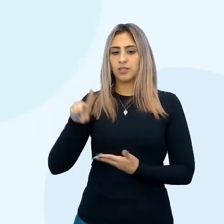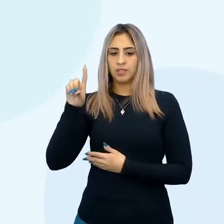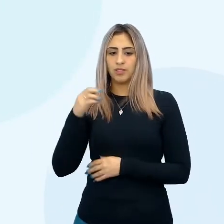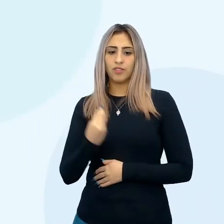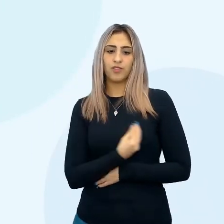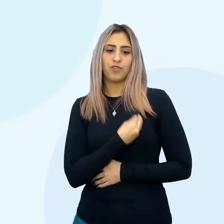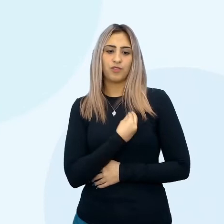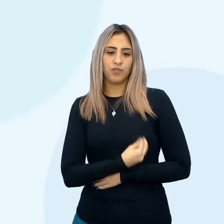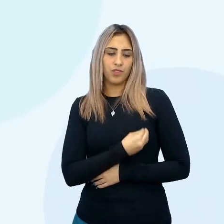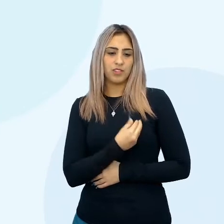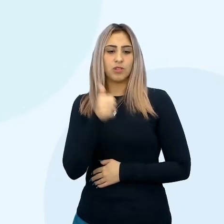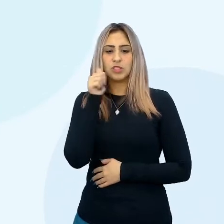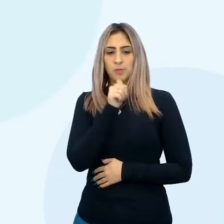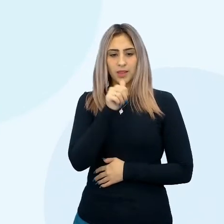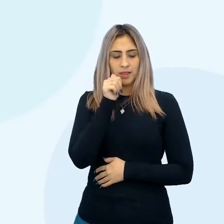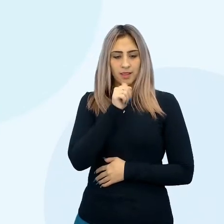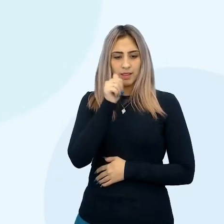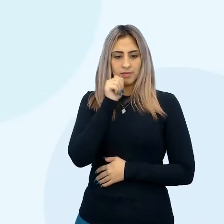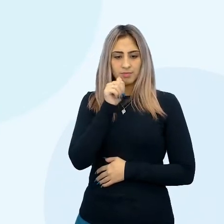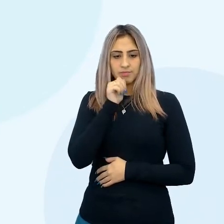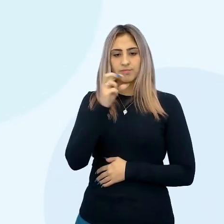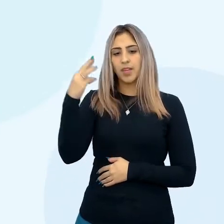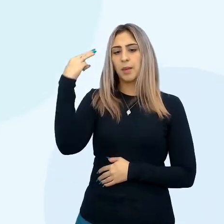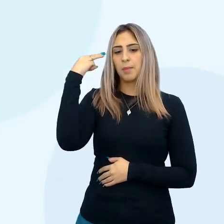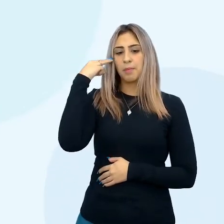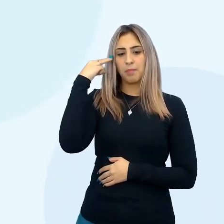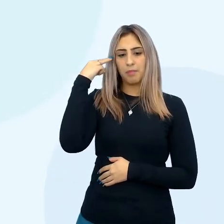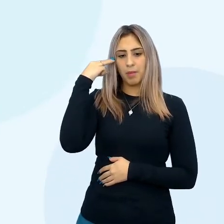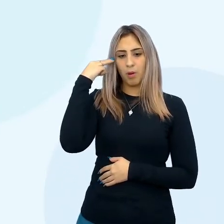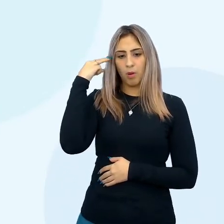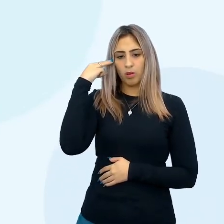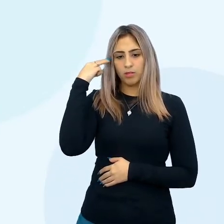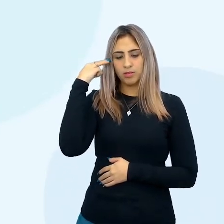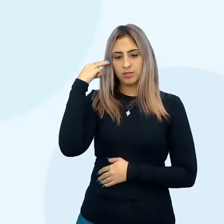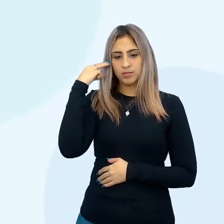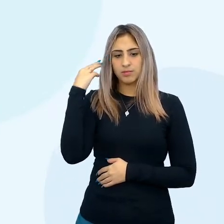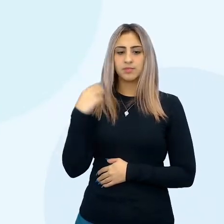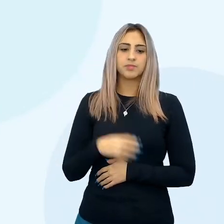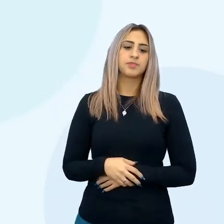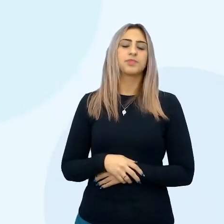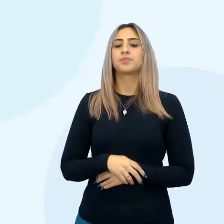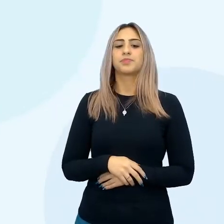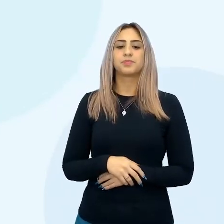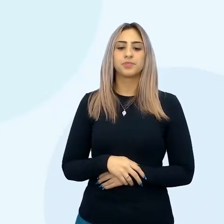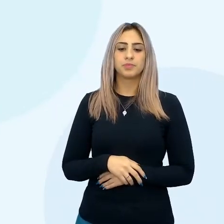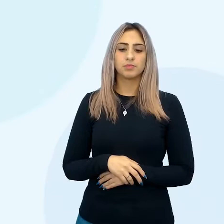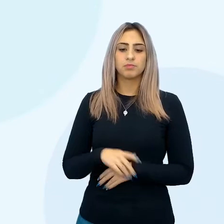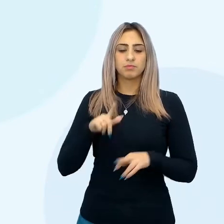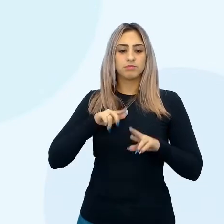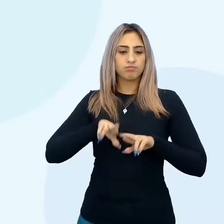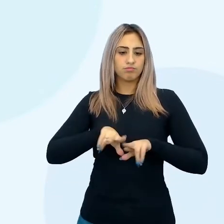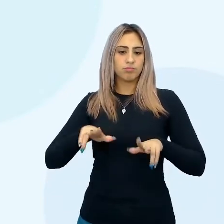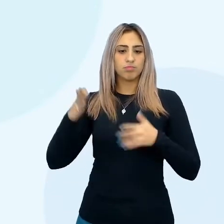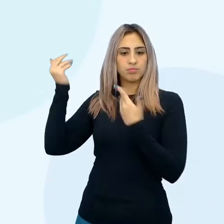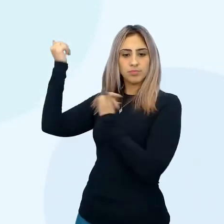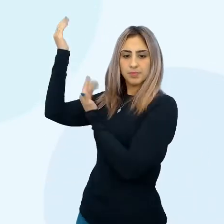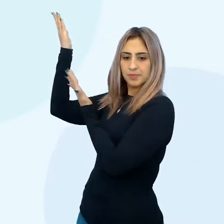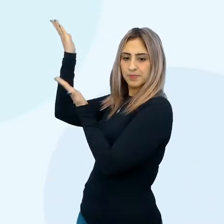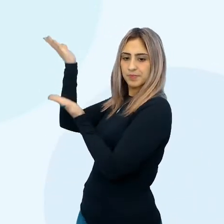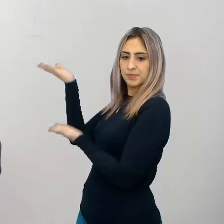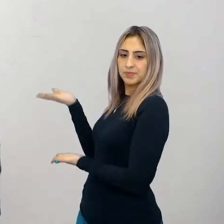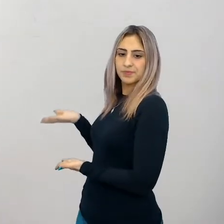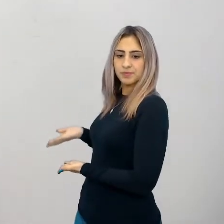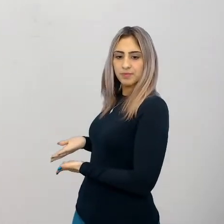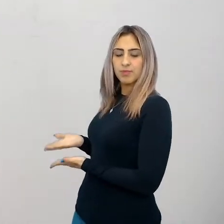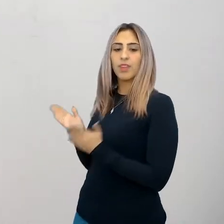Lins. Vida de Menina, da Irena Murley. Memórias Póstumas de Brás Cubas, Machado de Assis. São livros que